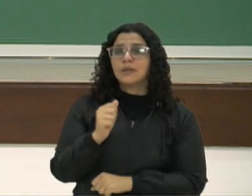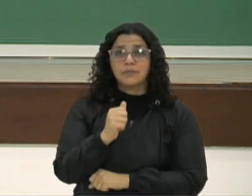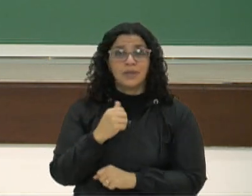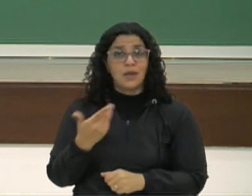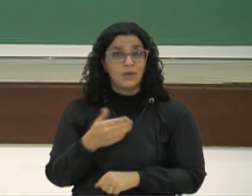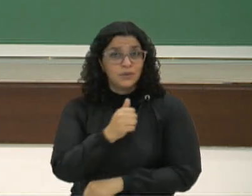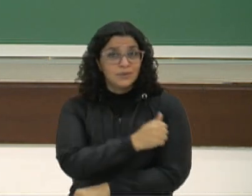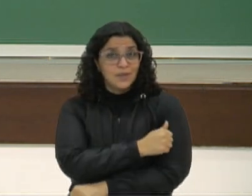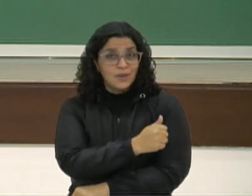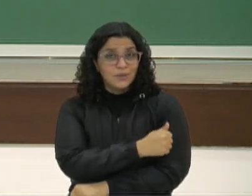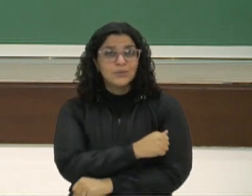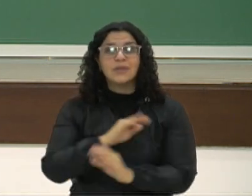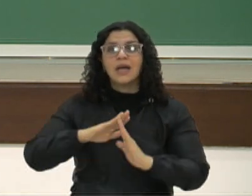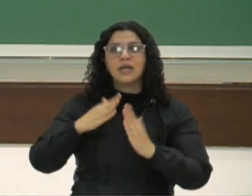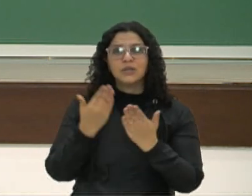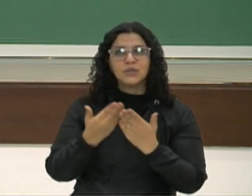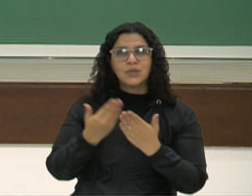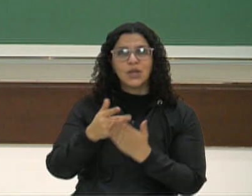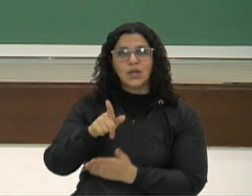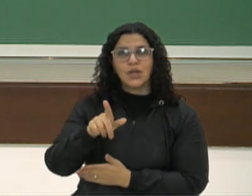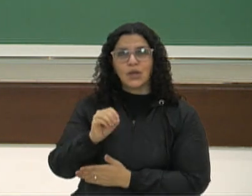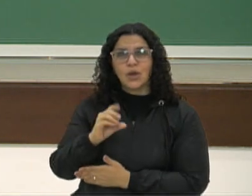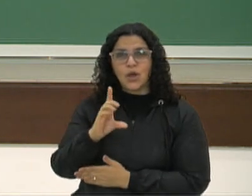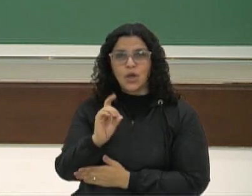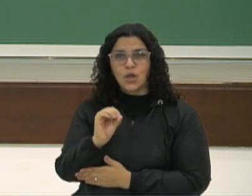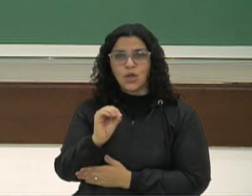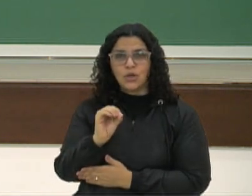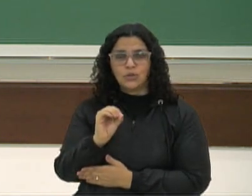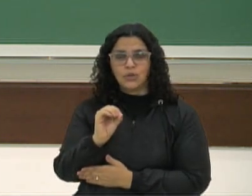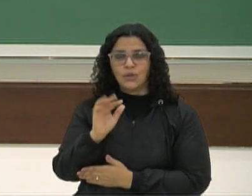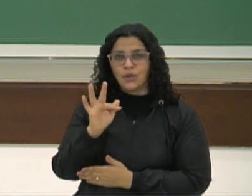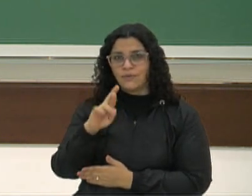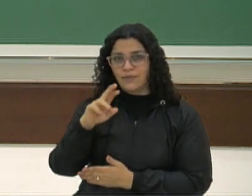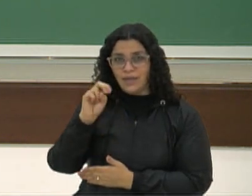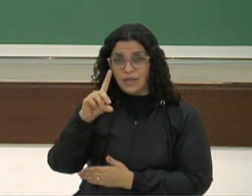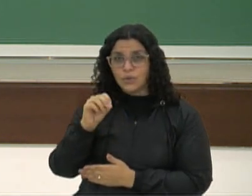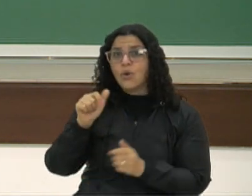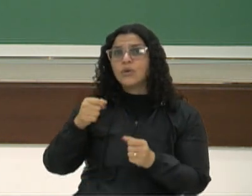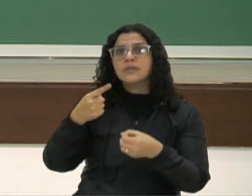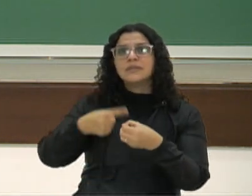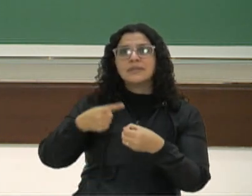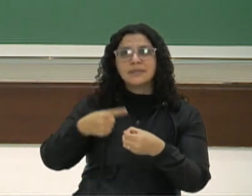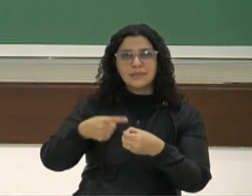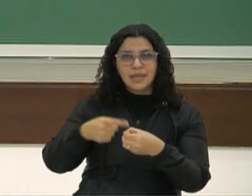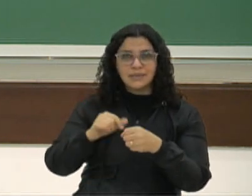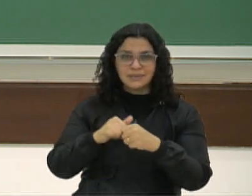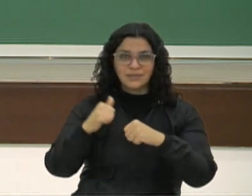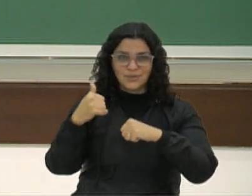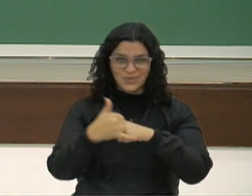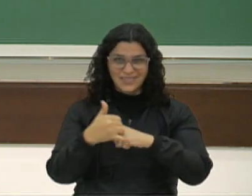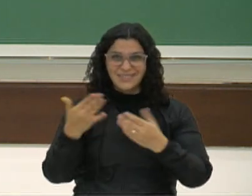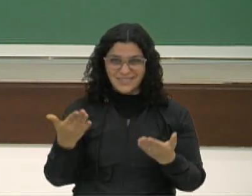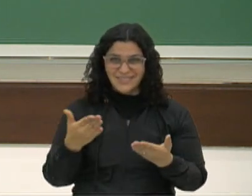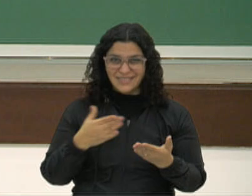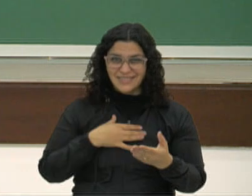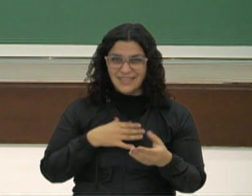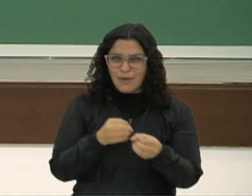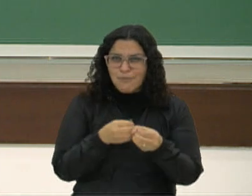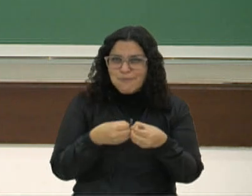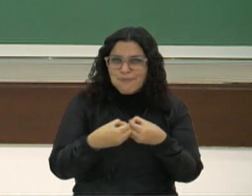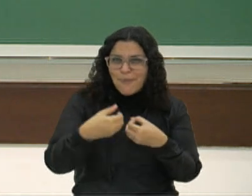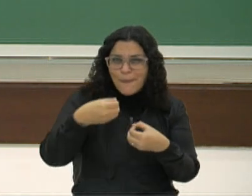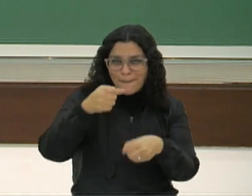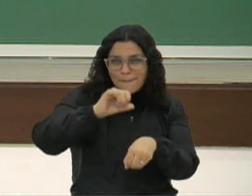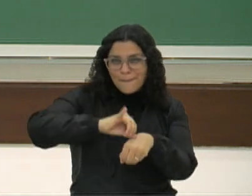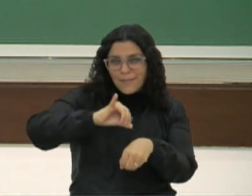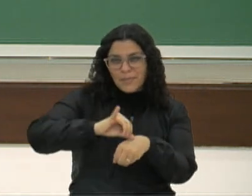meus estudantes lá da Escola Godofredo Machado, da Escola Estadual Godofredo Machado, no município de São José dos Pinhais, na região metropolitana da